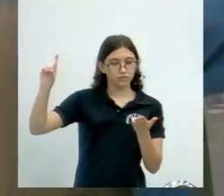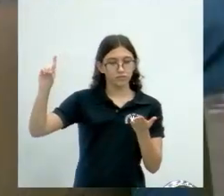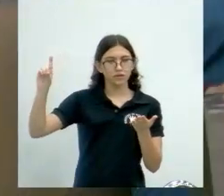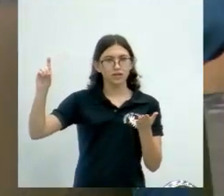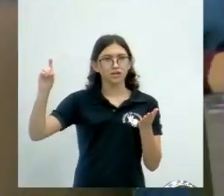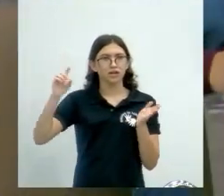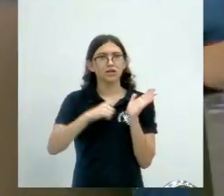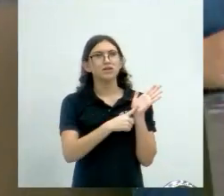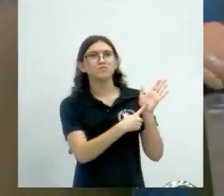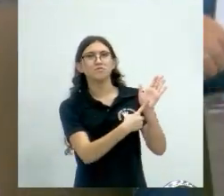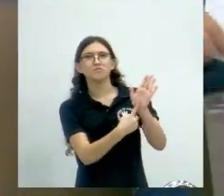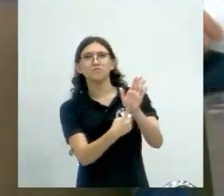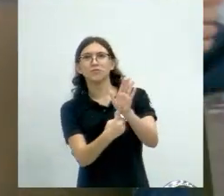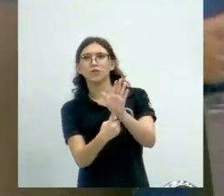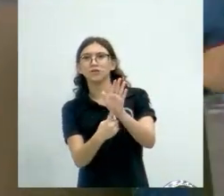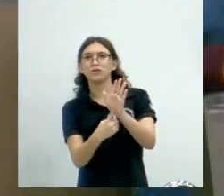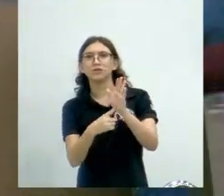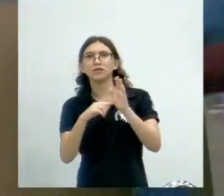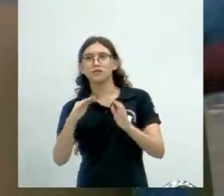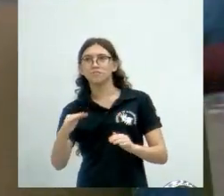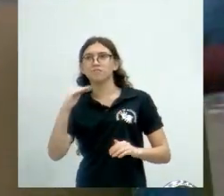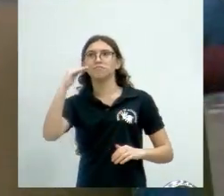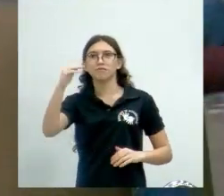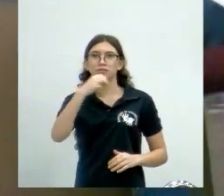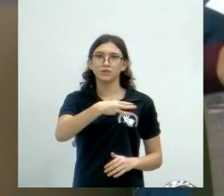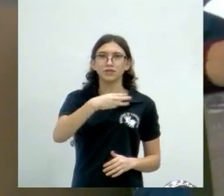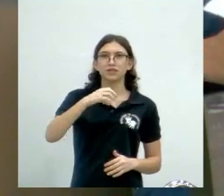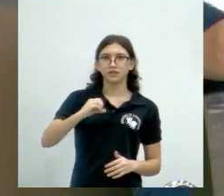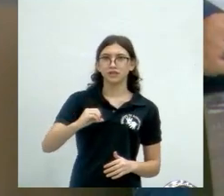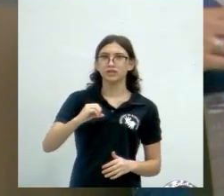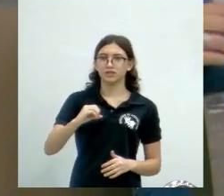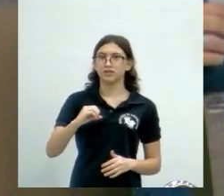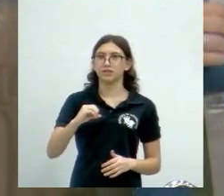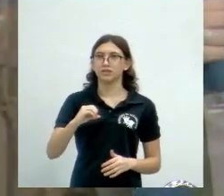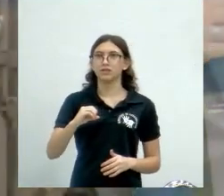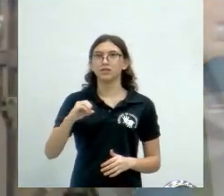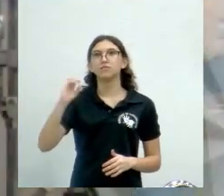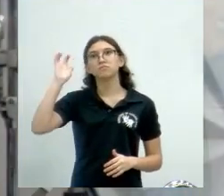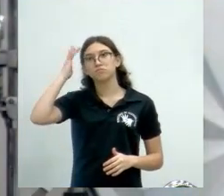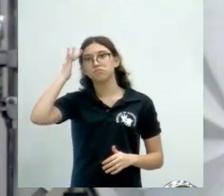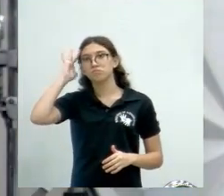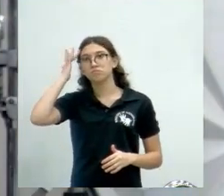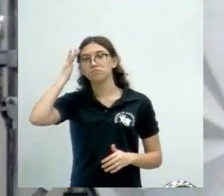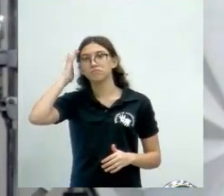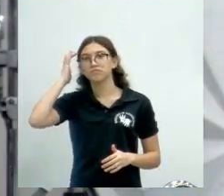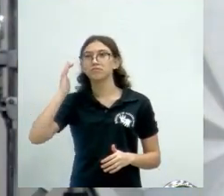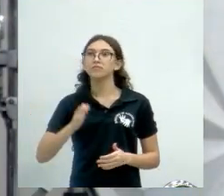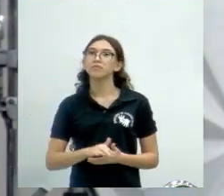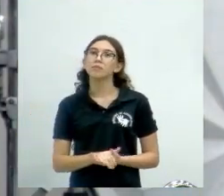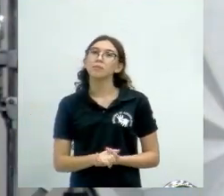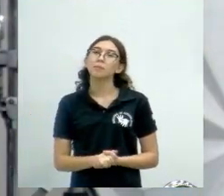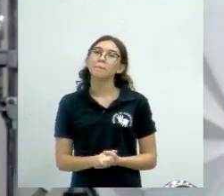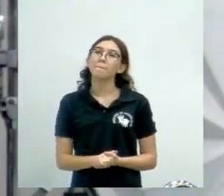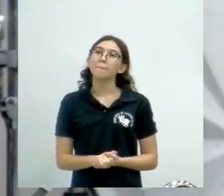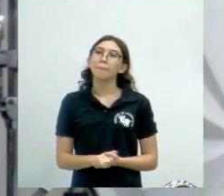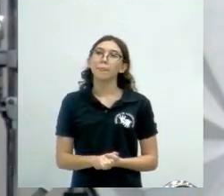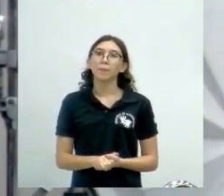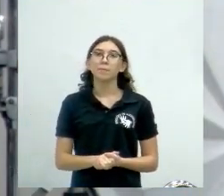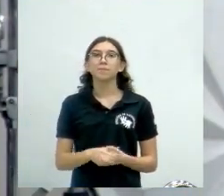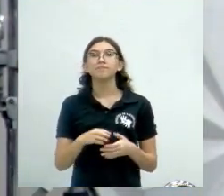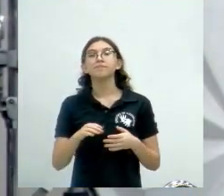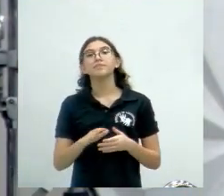de 30, porque às vezes a gente tem outras palavras em hebraico que também são traduzidas como sabedoria,